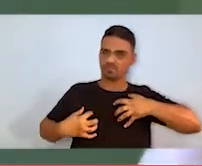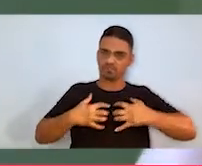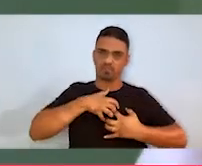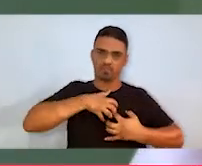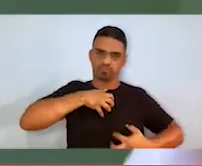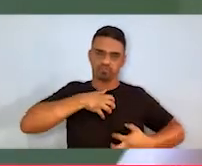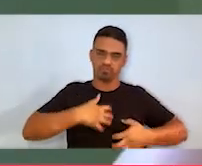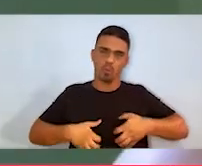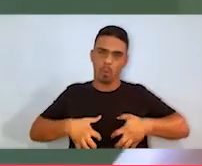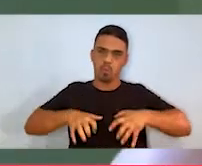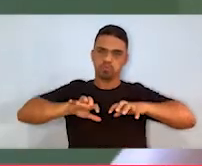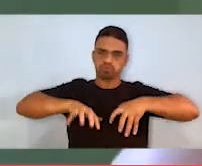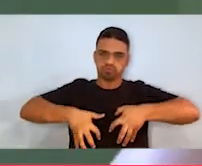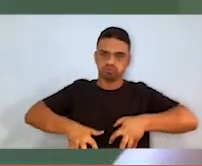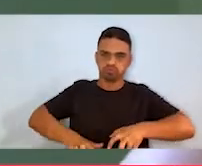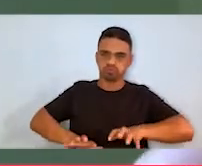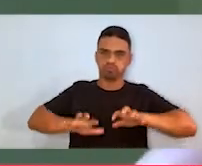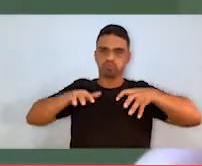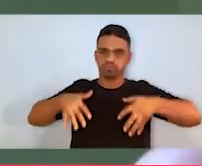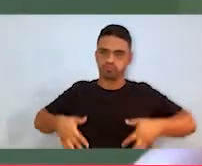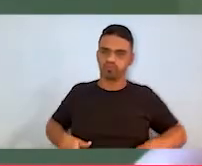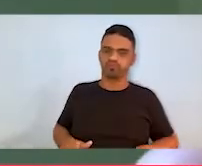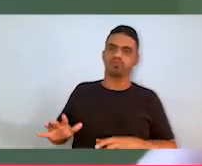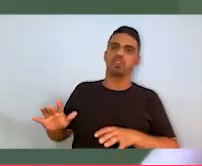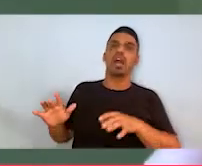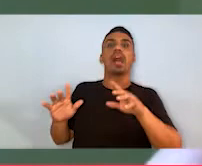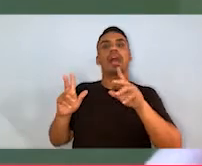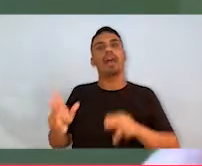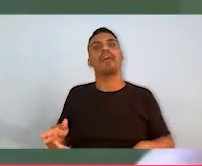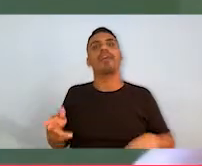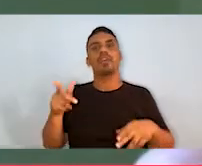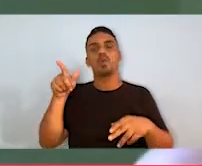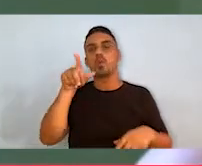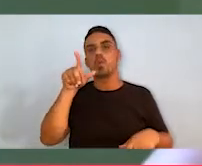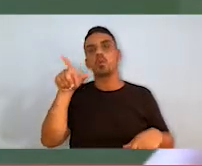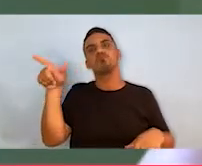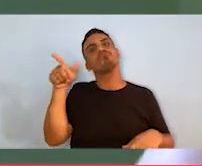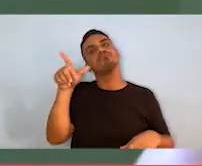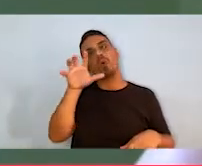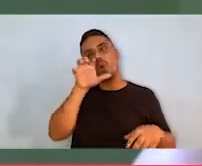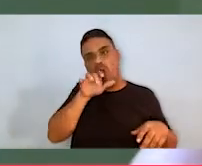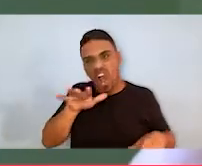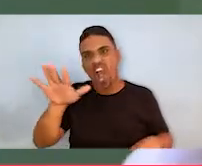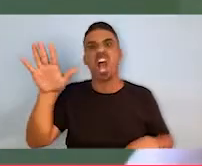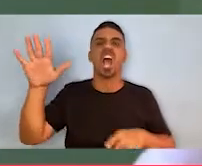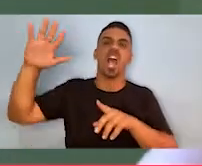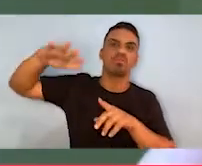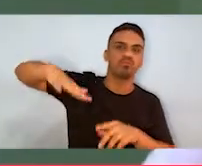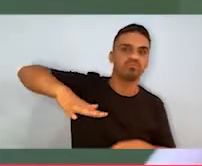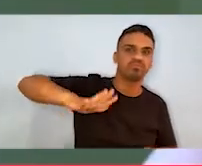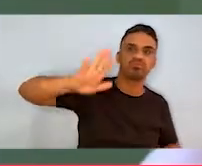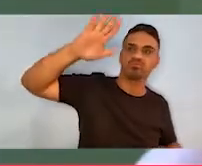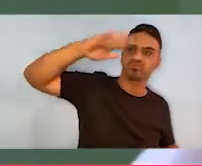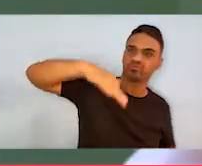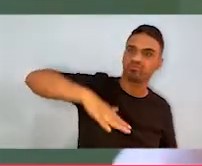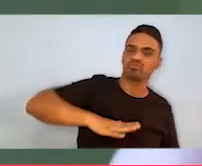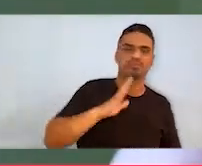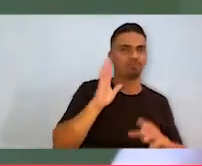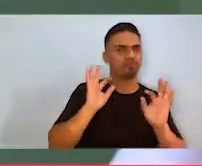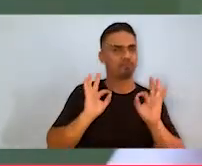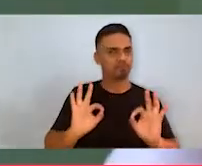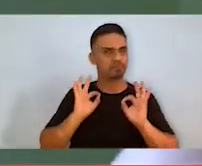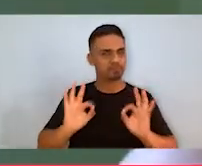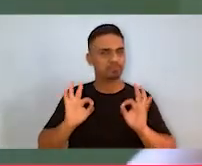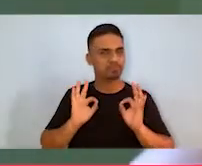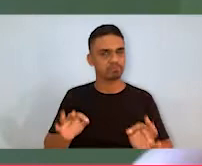quando o dragão move o rabo, uma coisa muito louca. Eu já fiz uns dragões legaisinhos, com um sombreamento em cada escama,